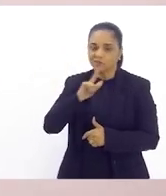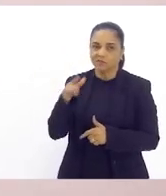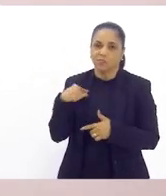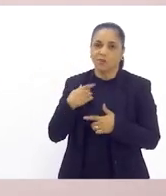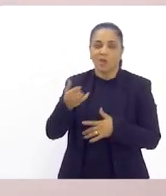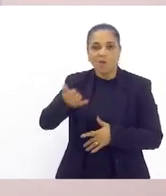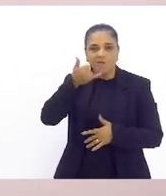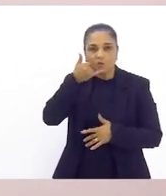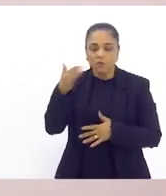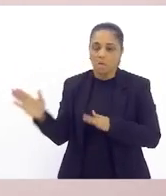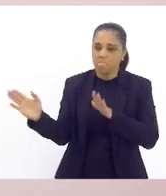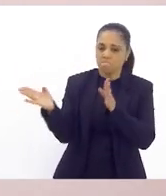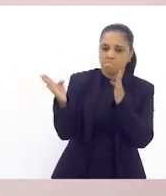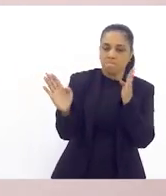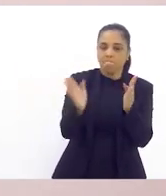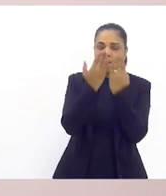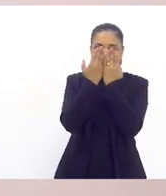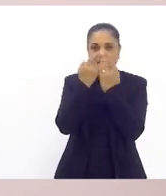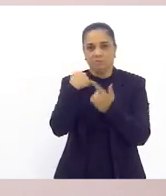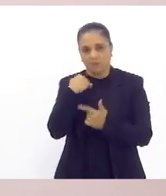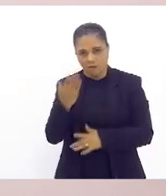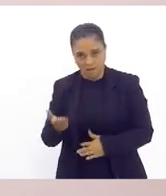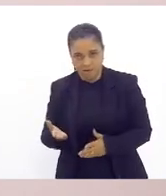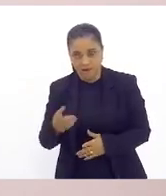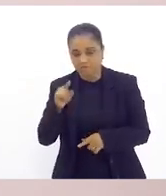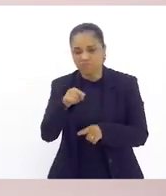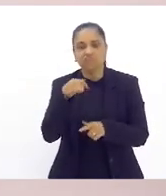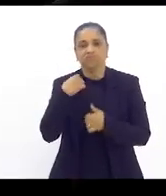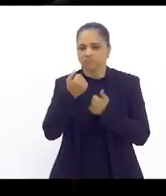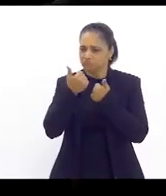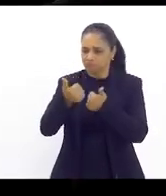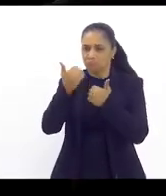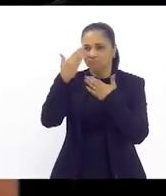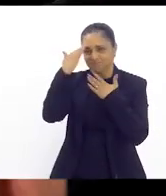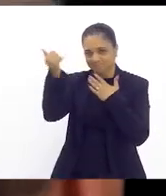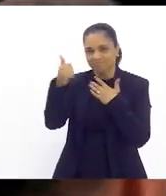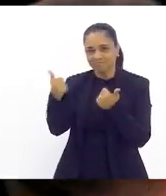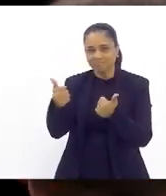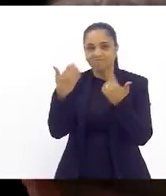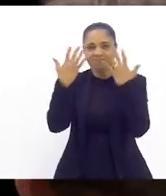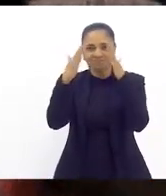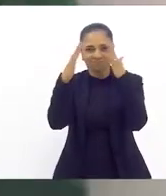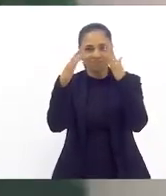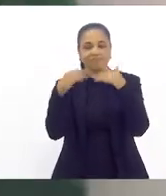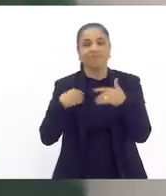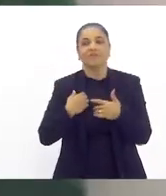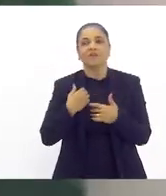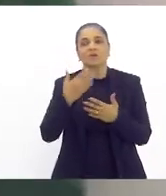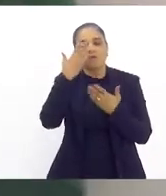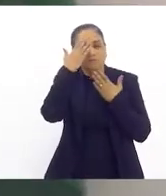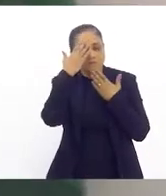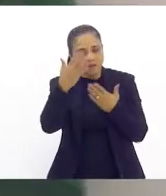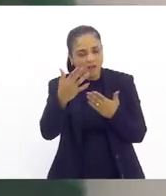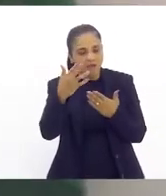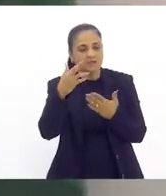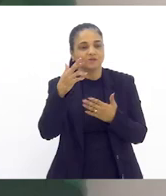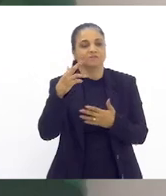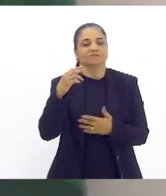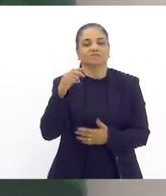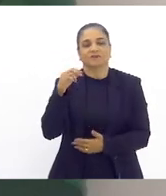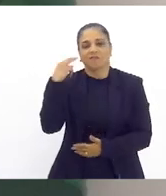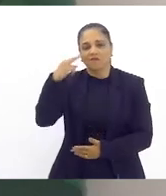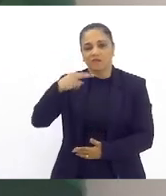o senhor é uma revelação aqui no estado do Rio de Janeiro sucesso na sua carreira um abraço fica com Deus obrigado